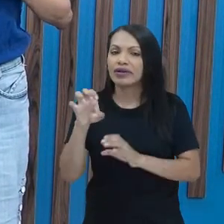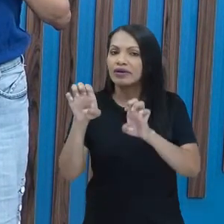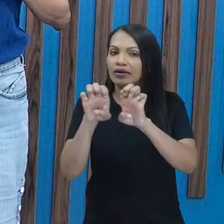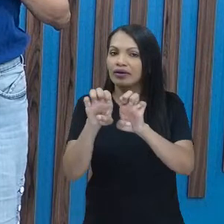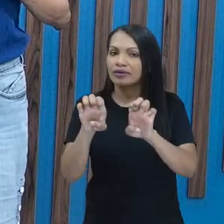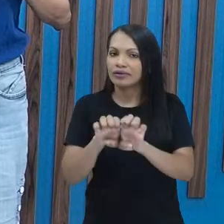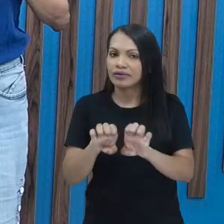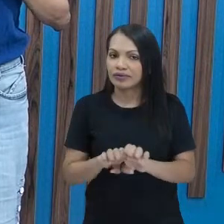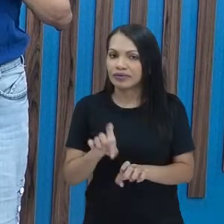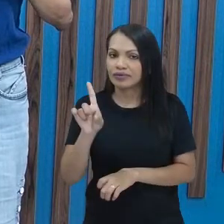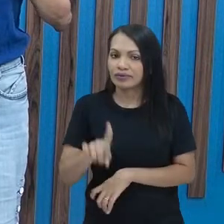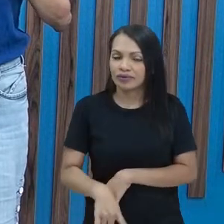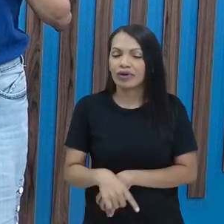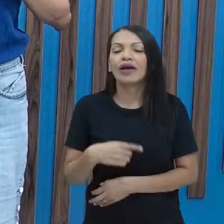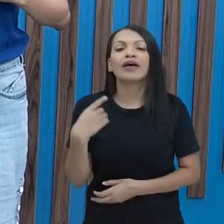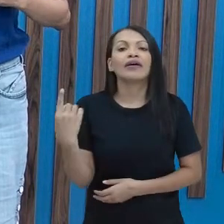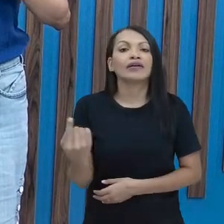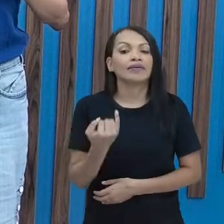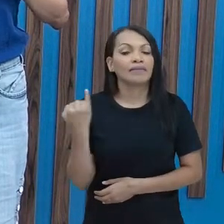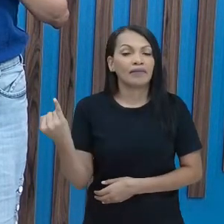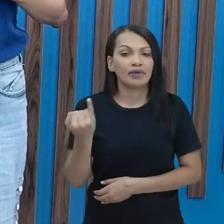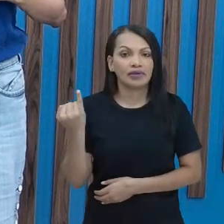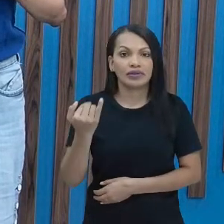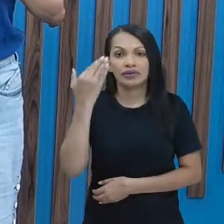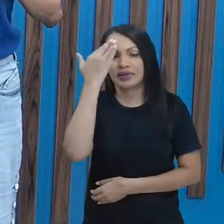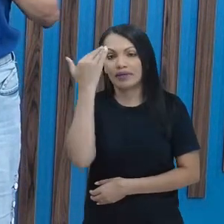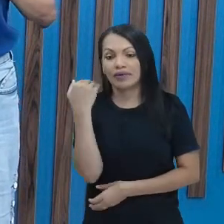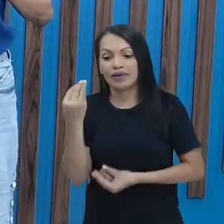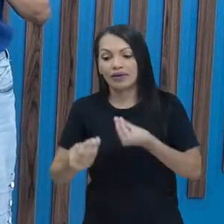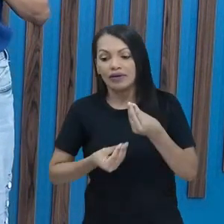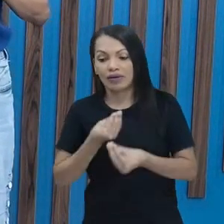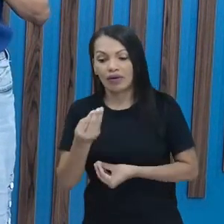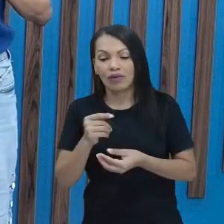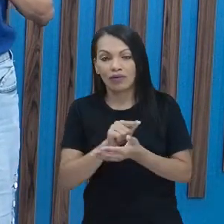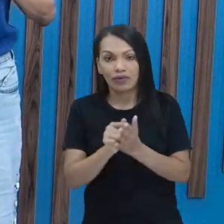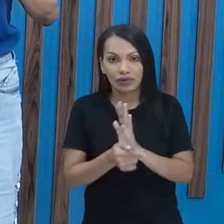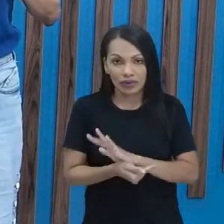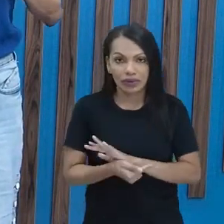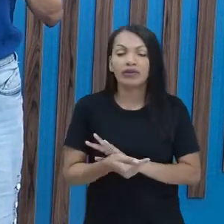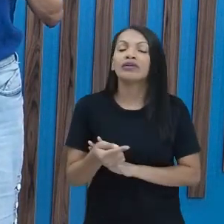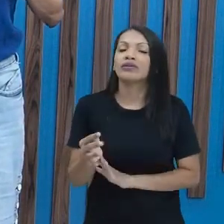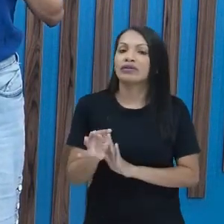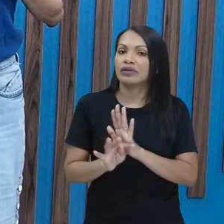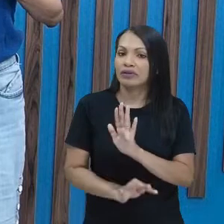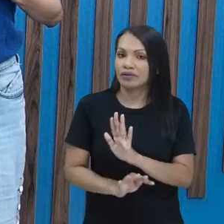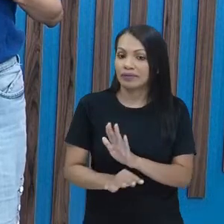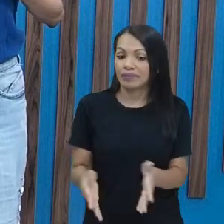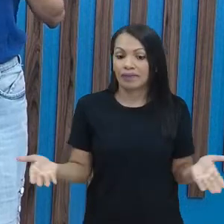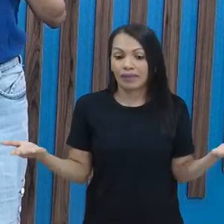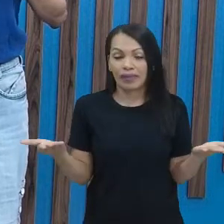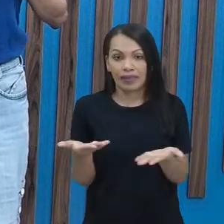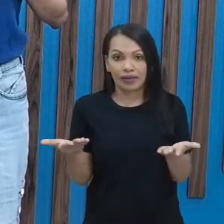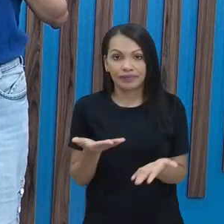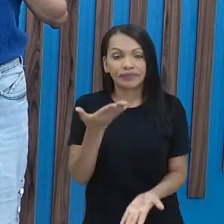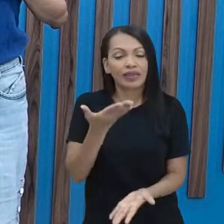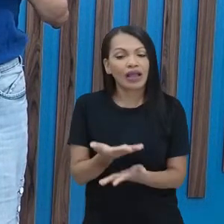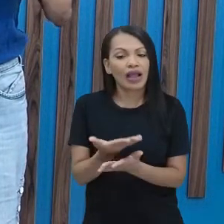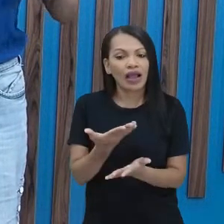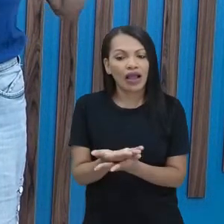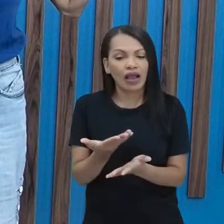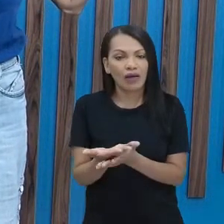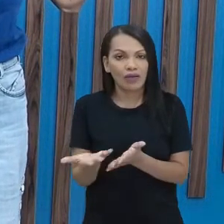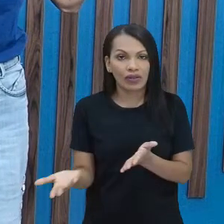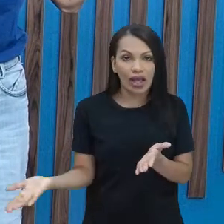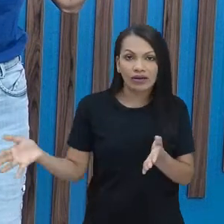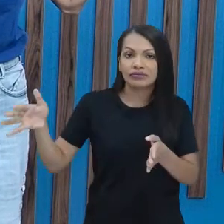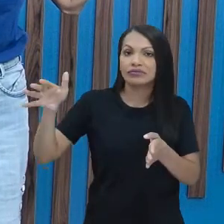muito importante saber como esse gênero textual está estruturado. Para tornar essa aula mais inclusiva, olha